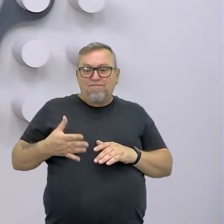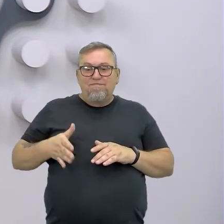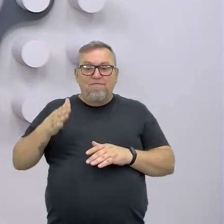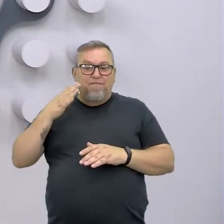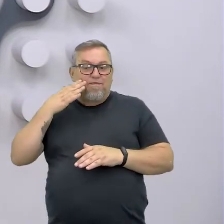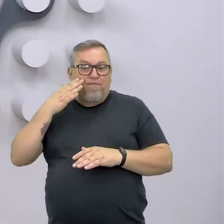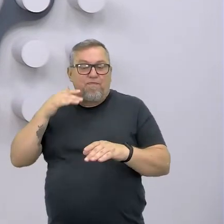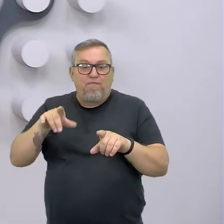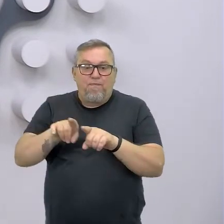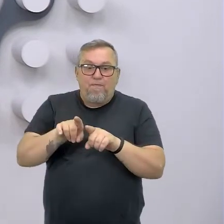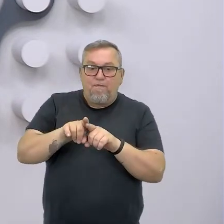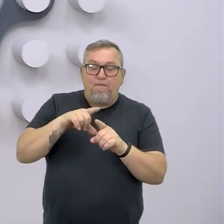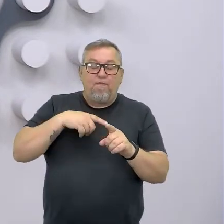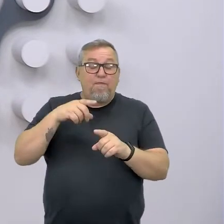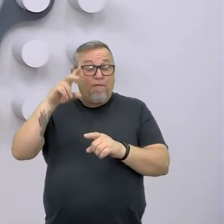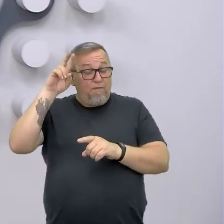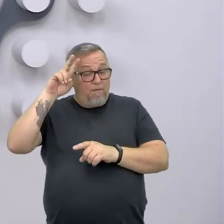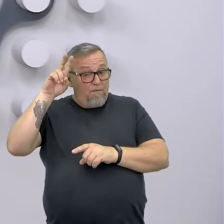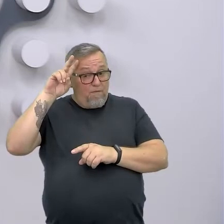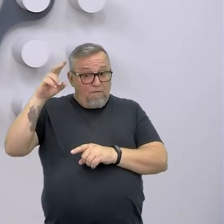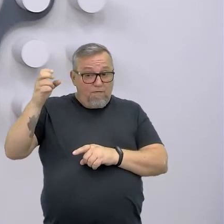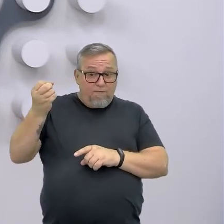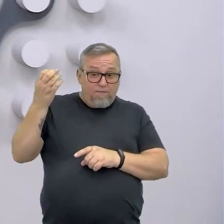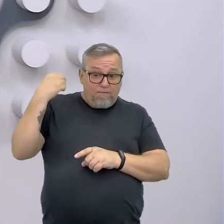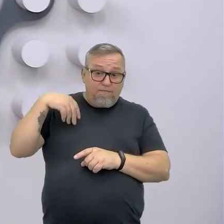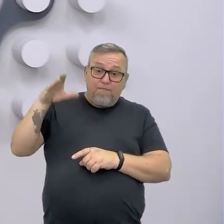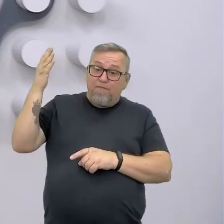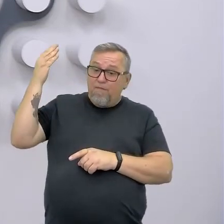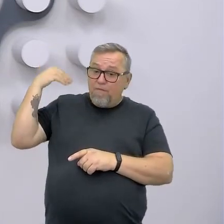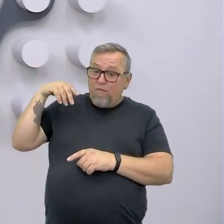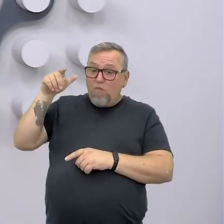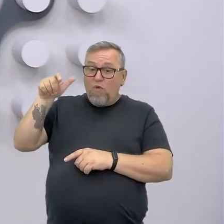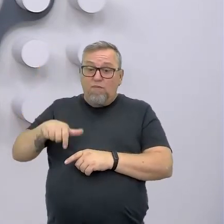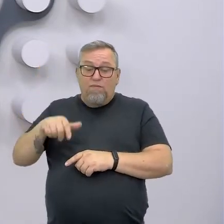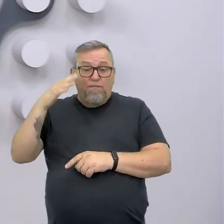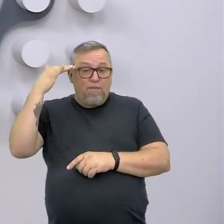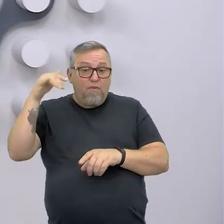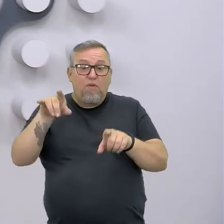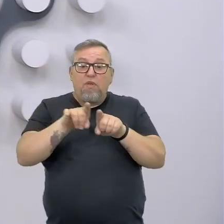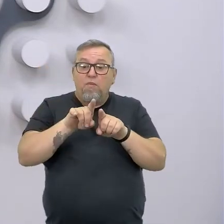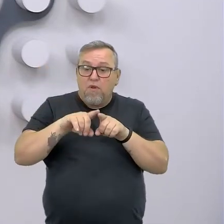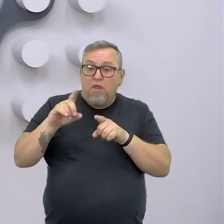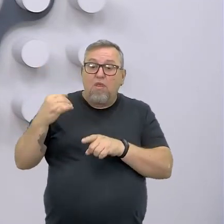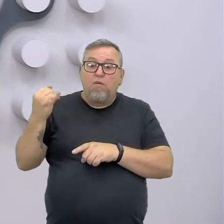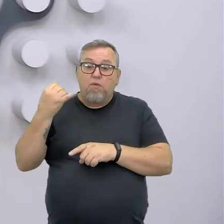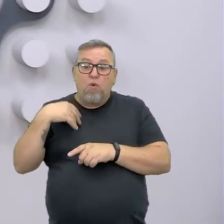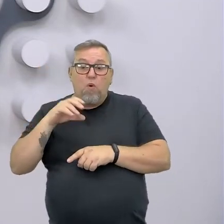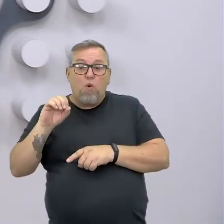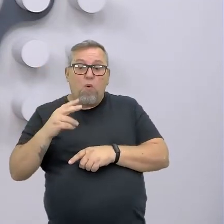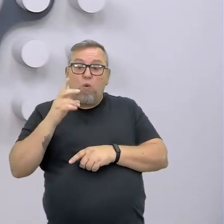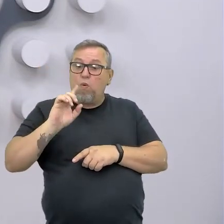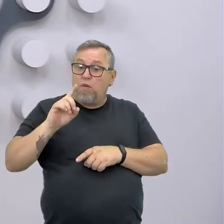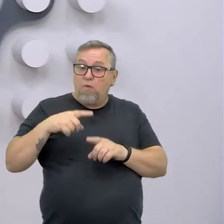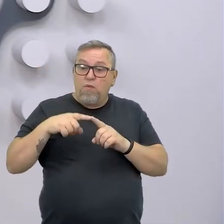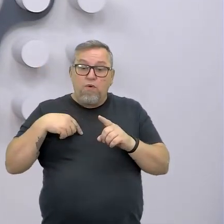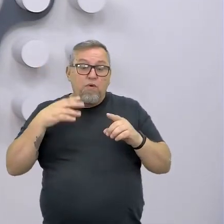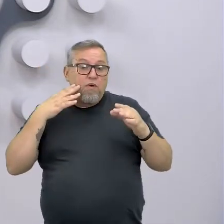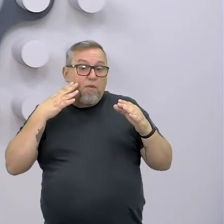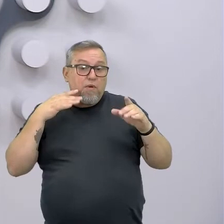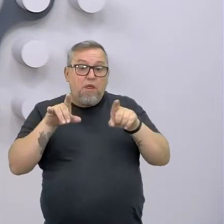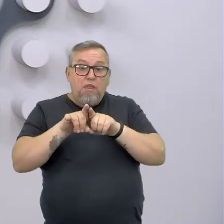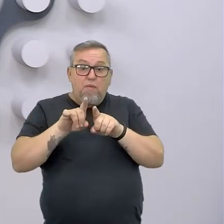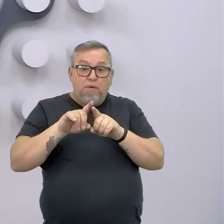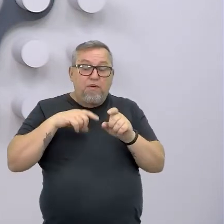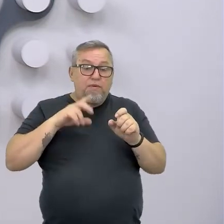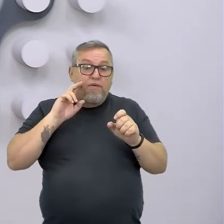saber, além de dados históricos, de uma personalidade, de alguém com alguma relevância ou não, né? Para justamente a pessoa